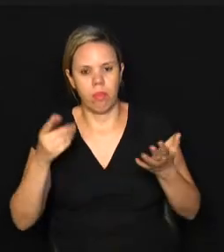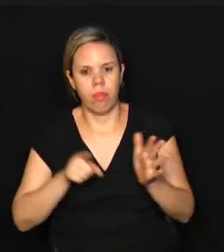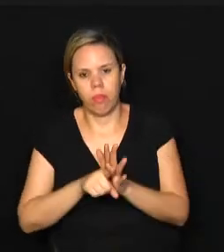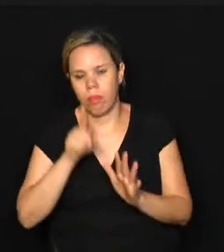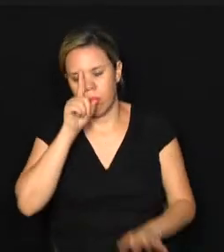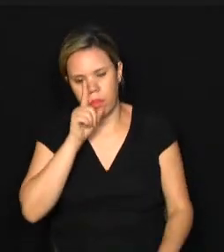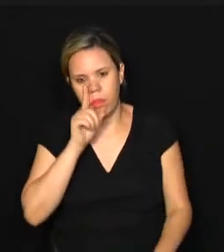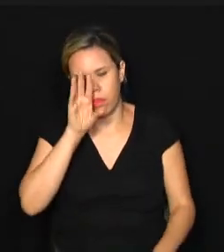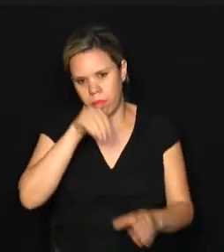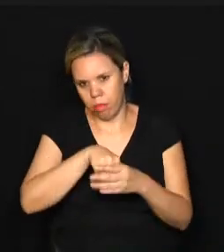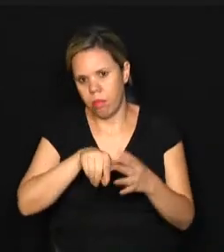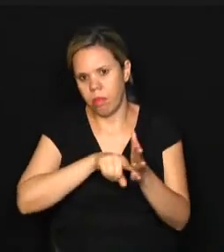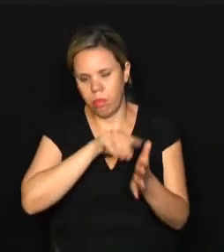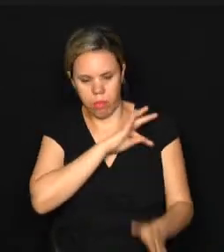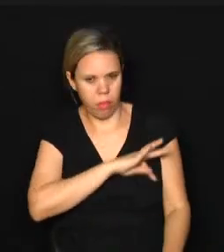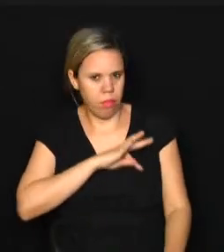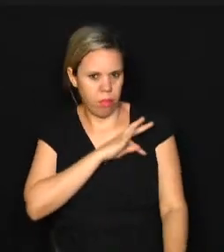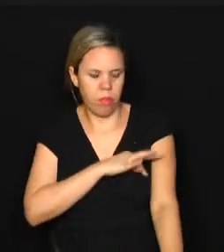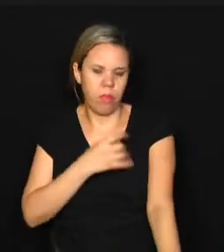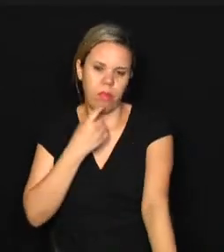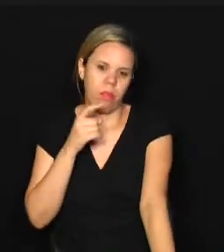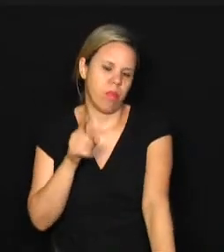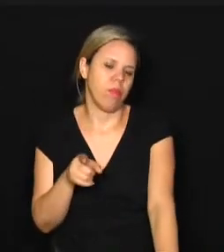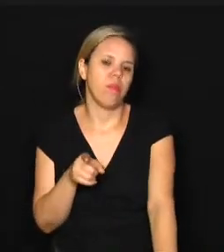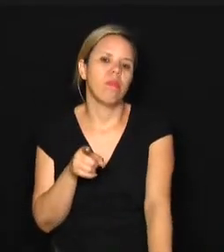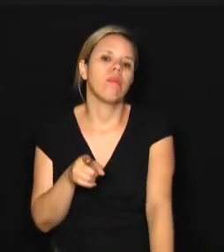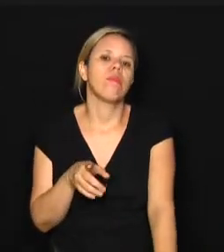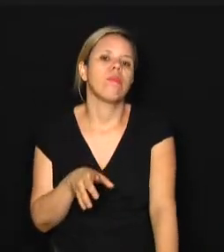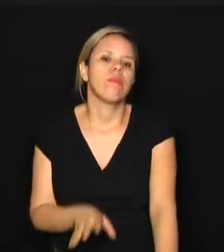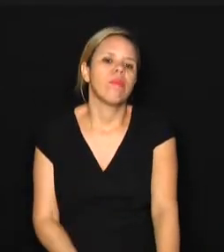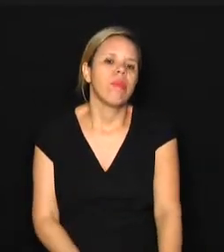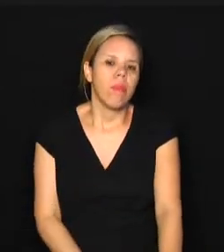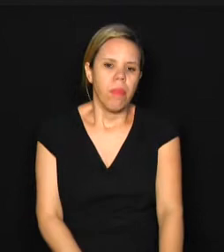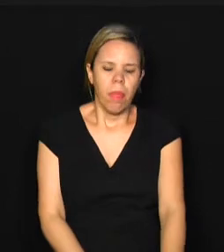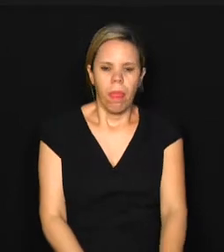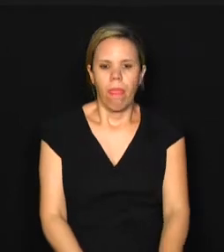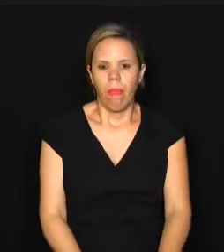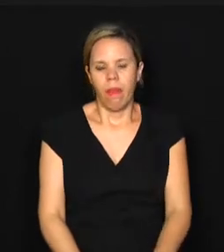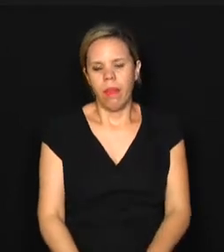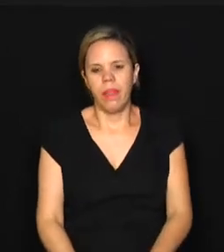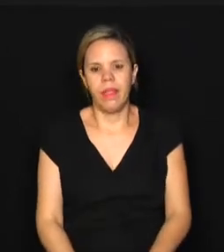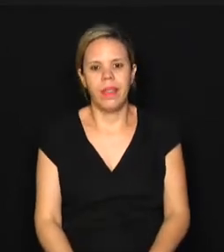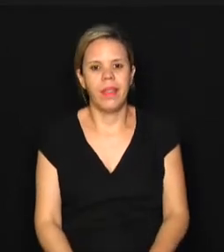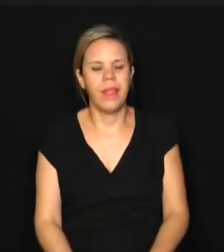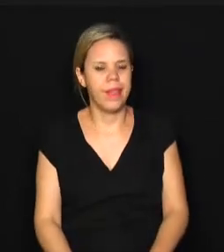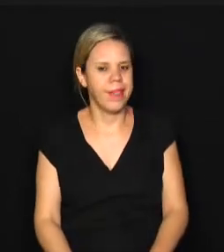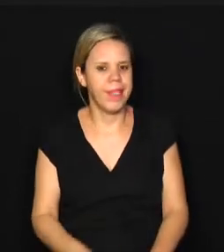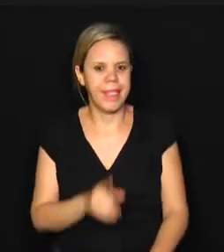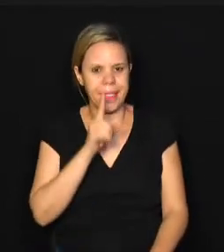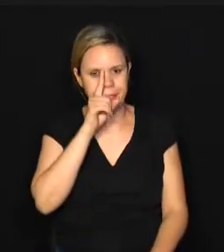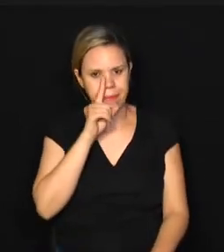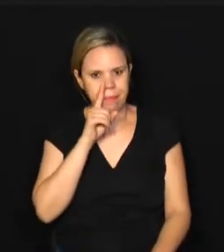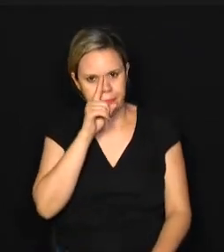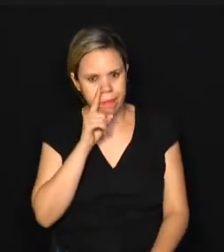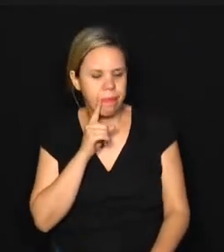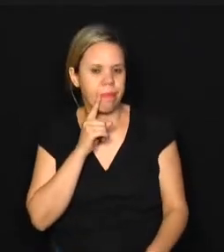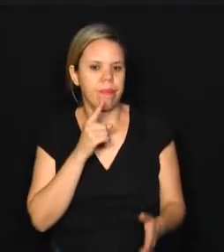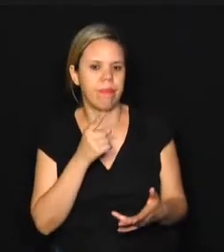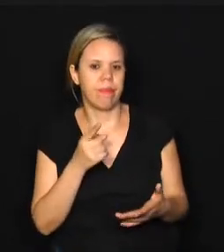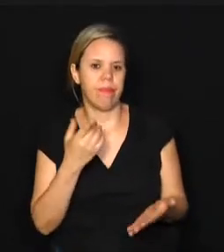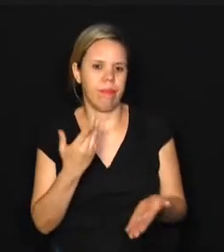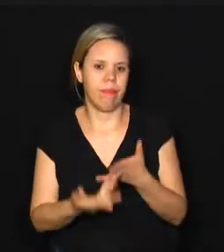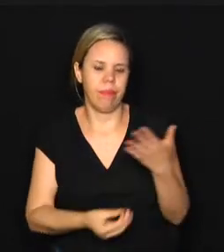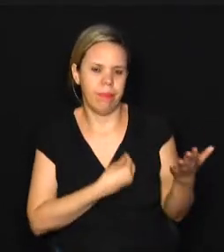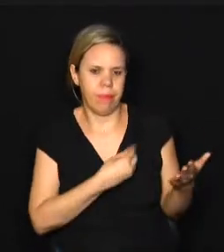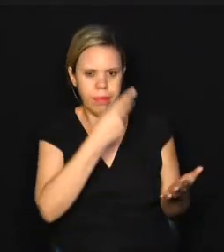num estudo técnico que foi desenvolvido aí em Campinas, né? Tá ali que há risco potencial de perda de vidas humanas, pois